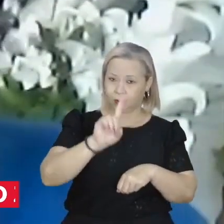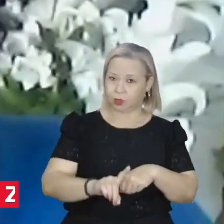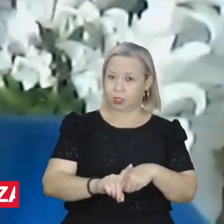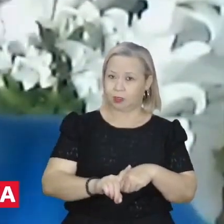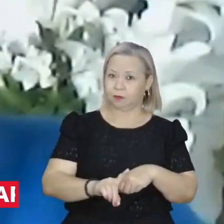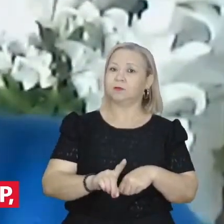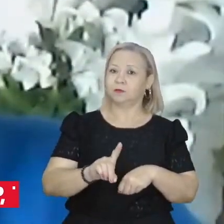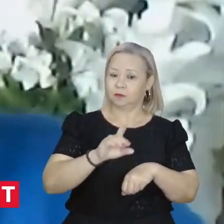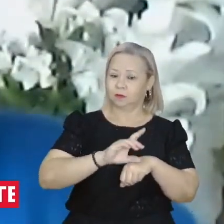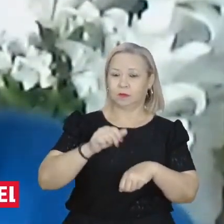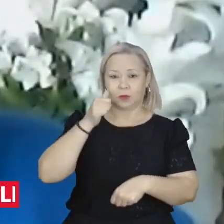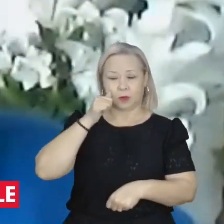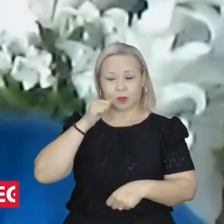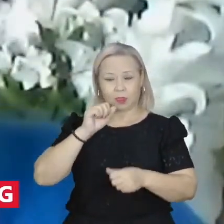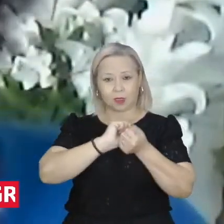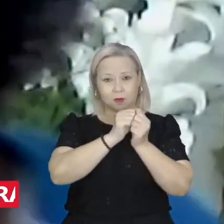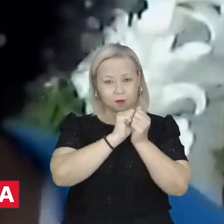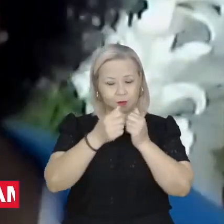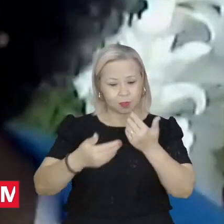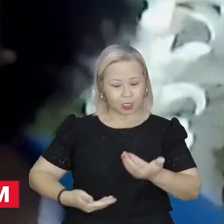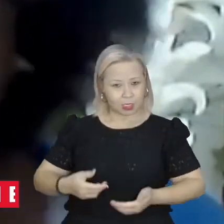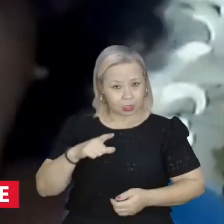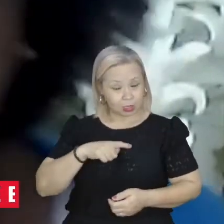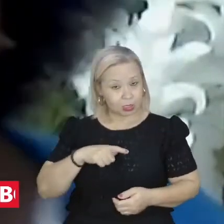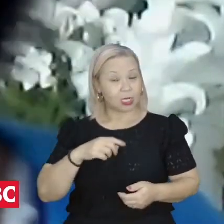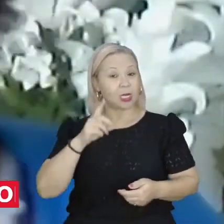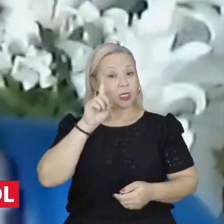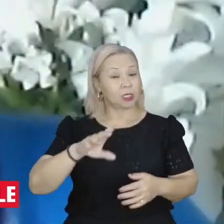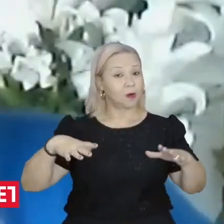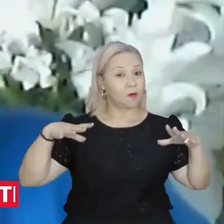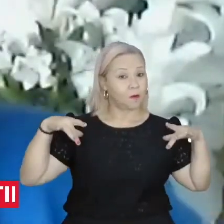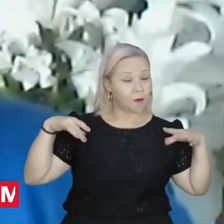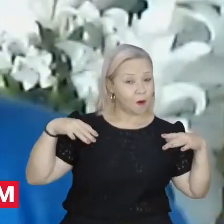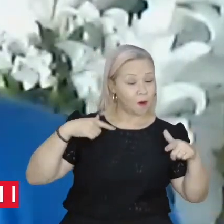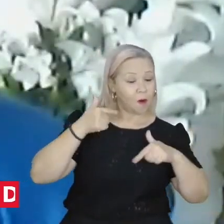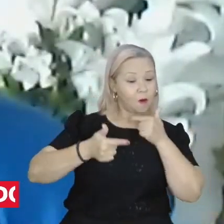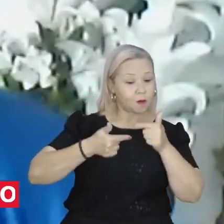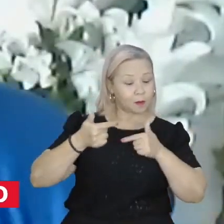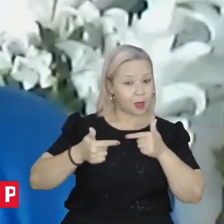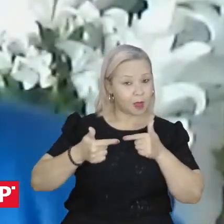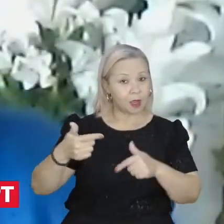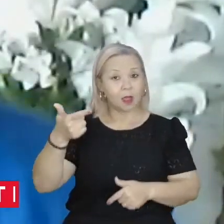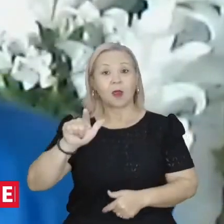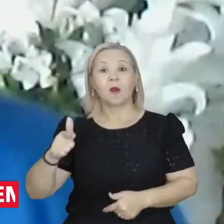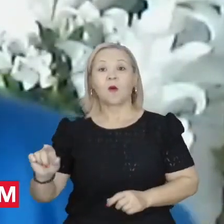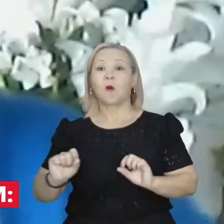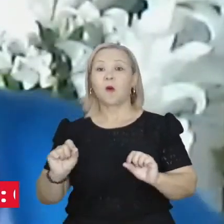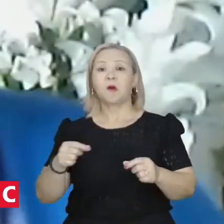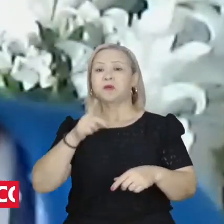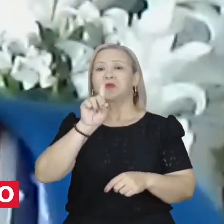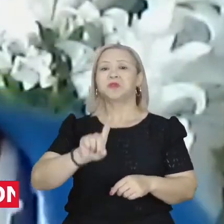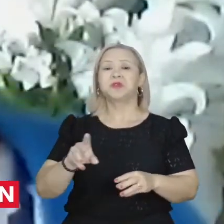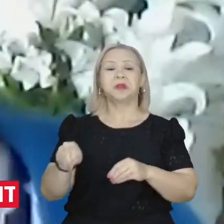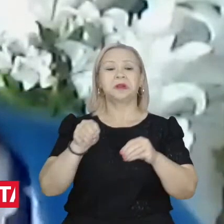estamos enfrentando também na campanha, né, não é aquela hostilidade